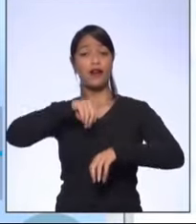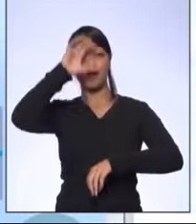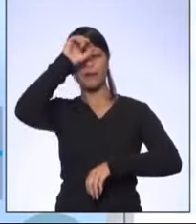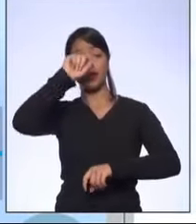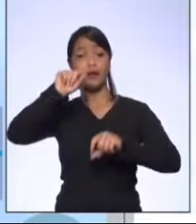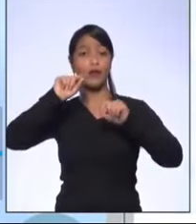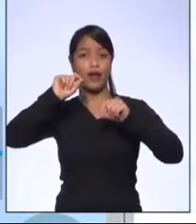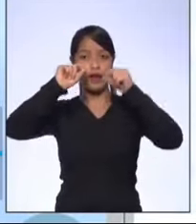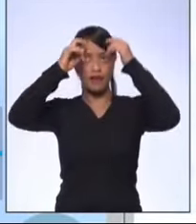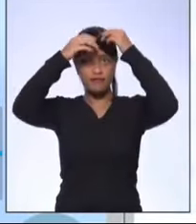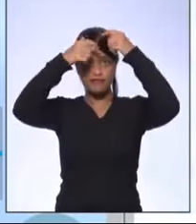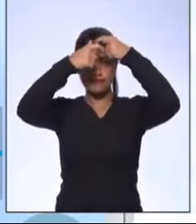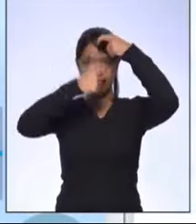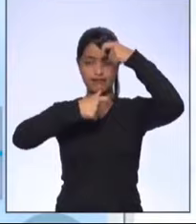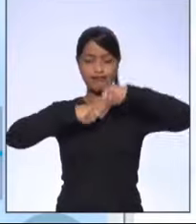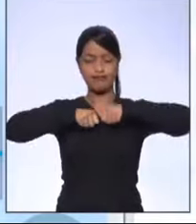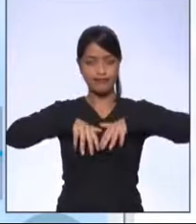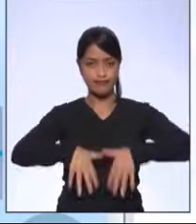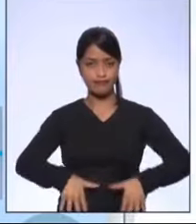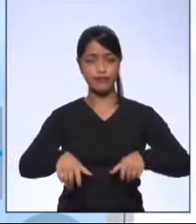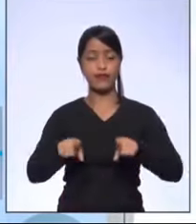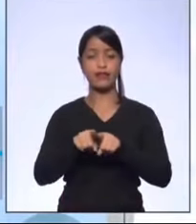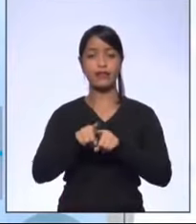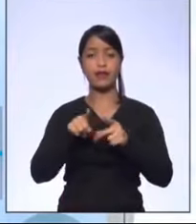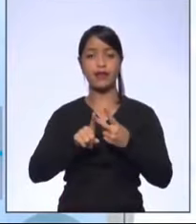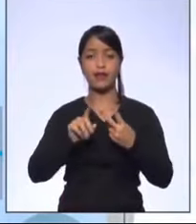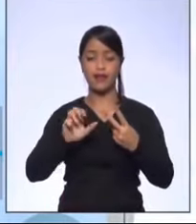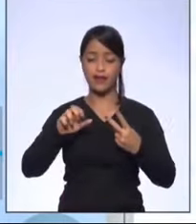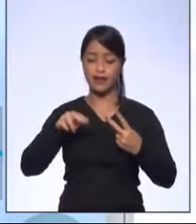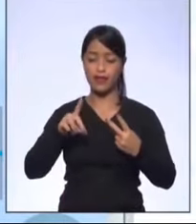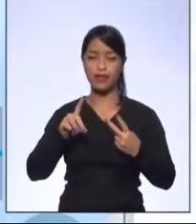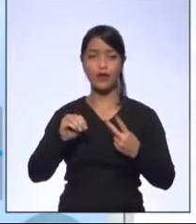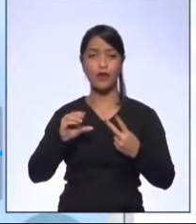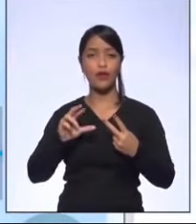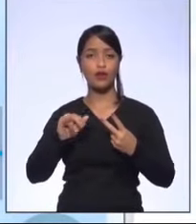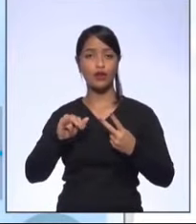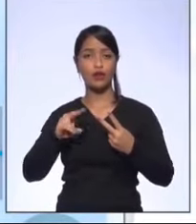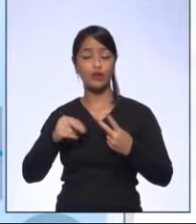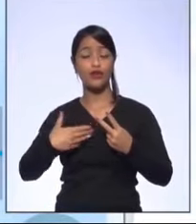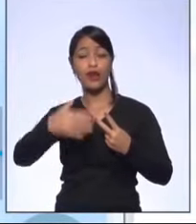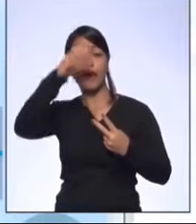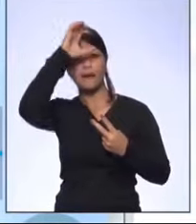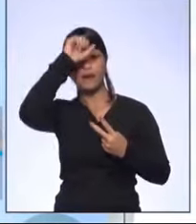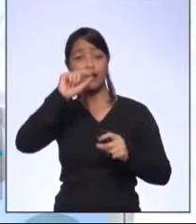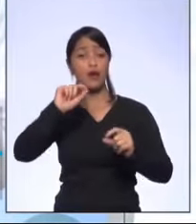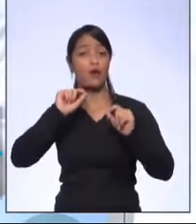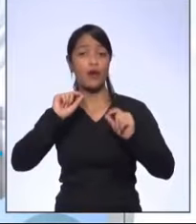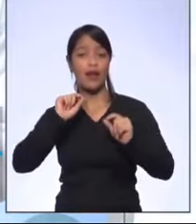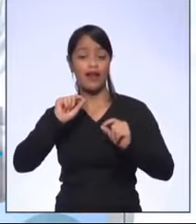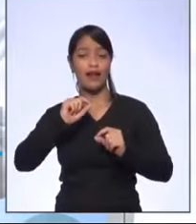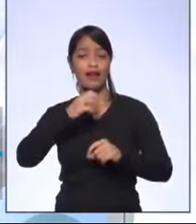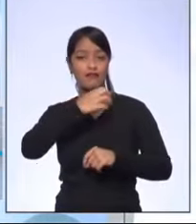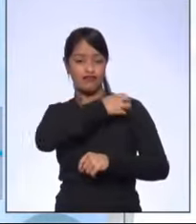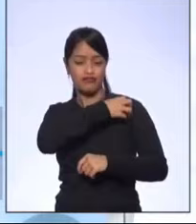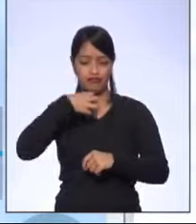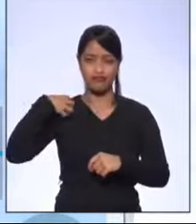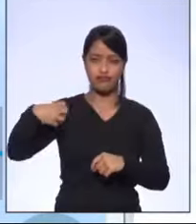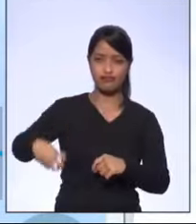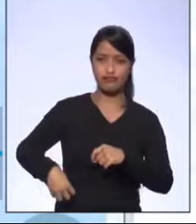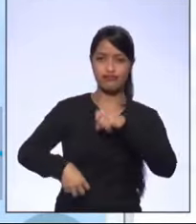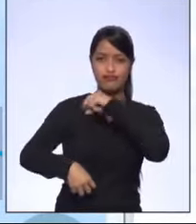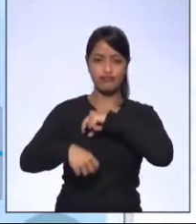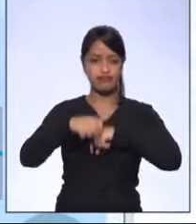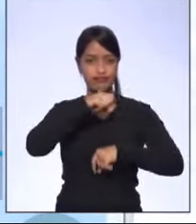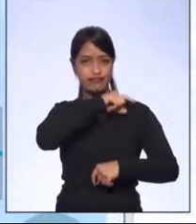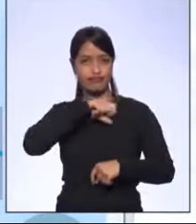das glândulas, tá bom? Falar de glândula exócrina e endócrina, ok? Pois bem, para começar, a gente deve lembrar que a gente